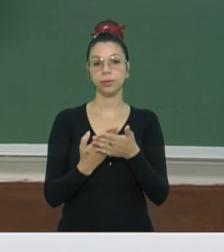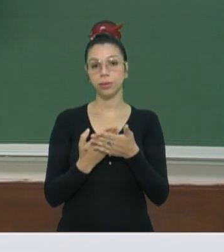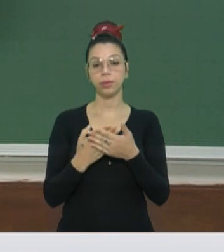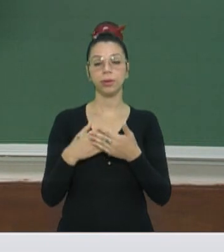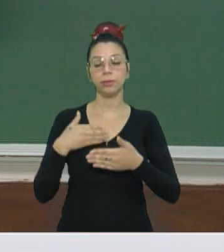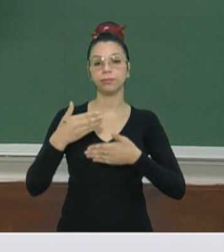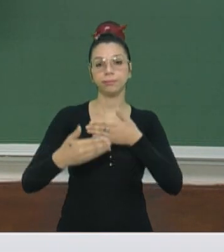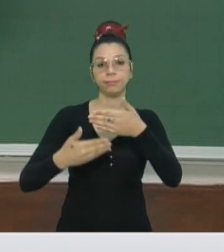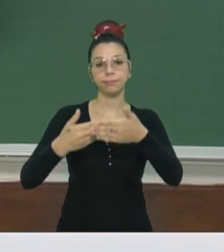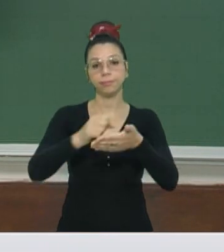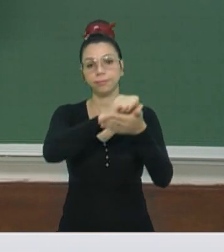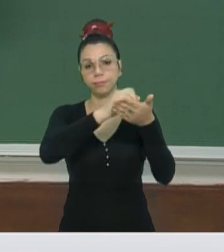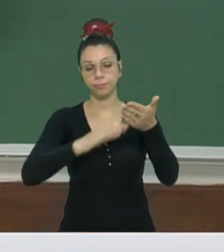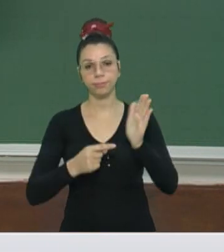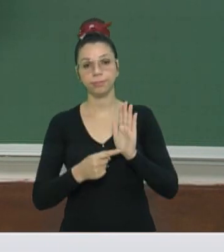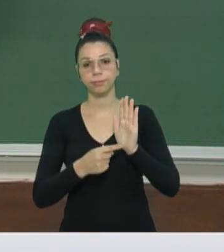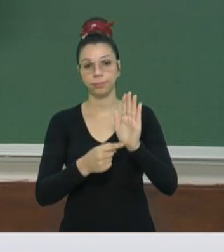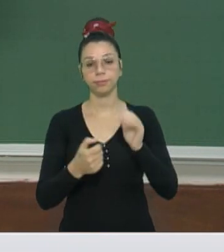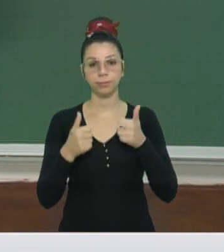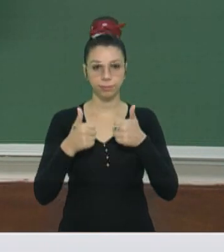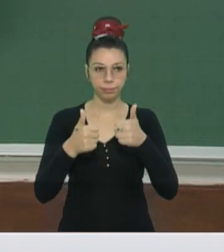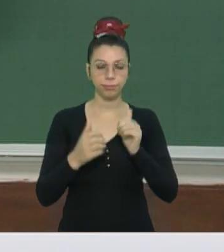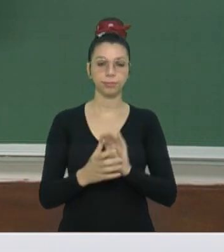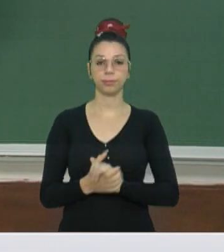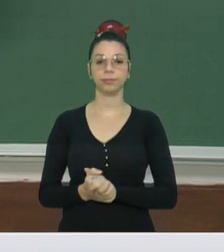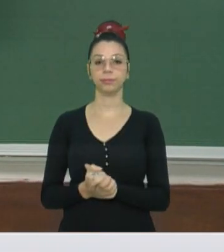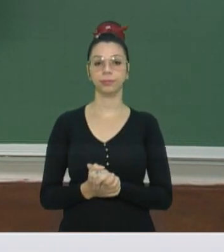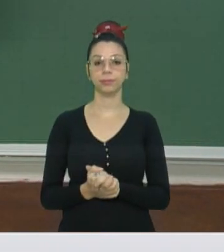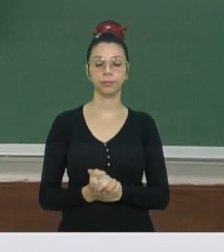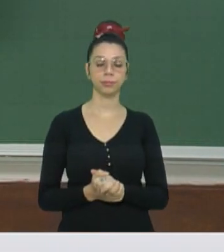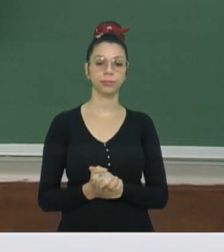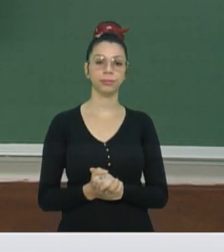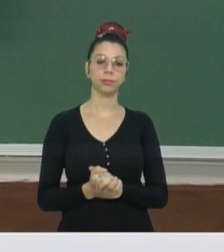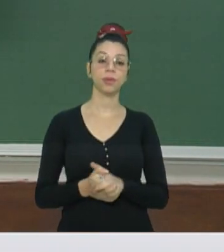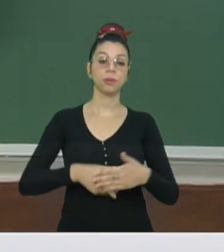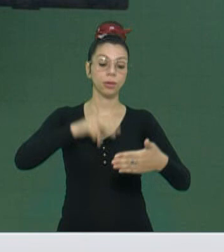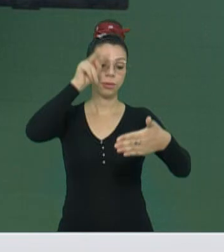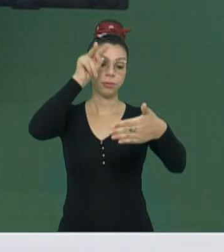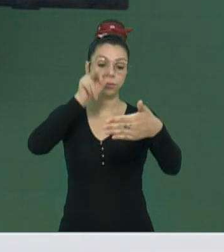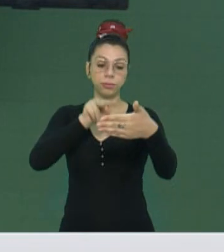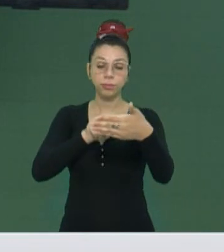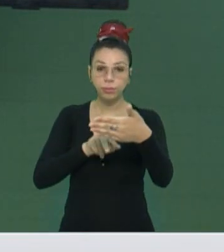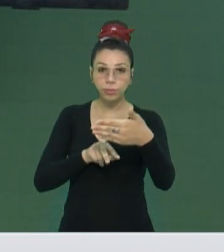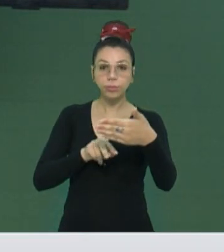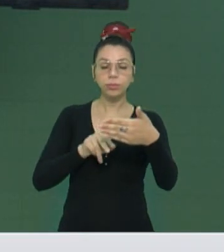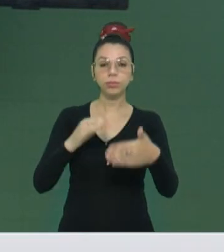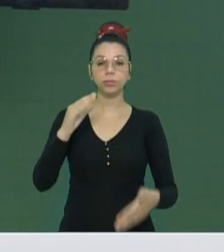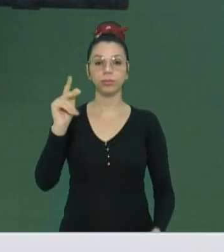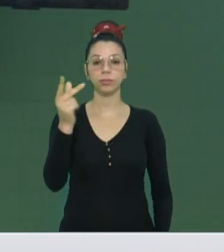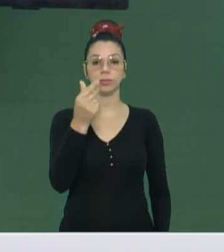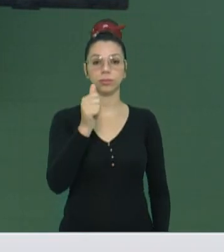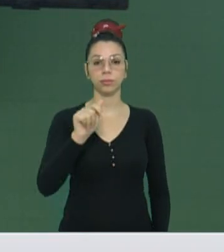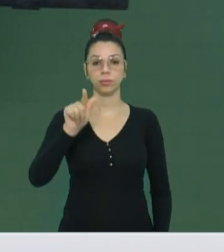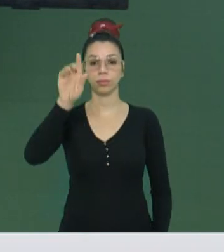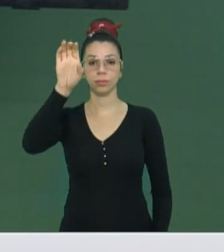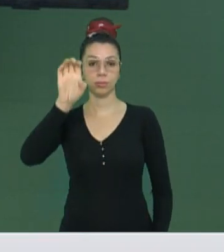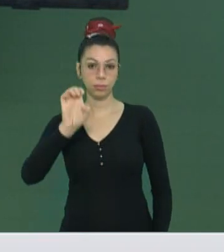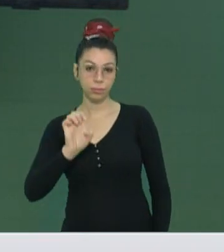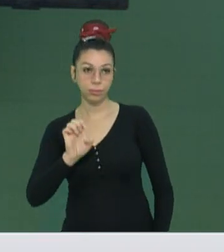que os exercícios forem aparecendo, ok? Vamos ler esta charge?